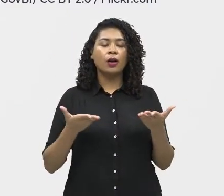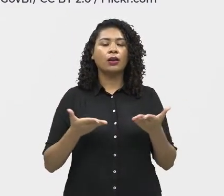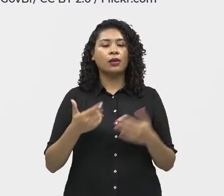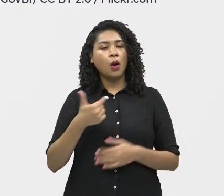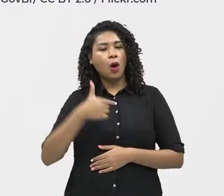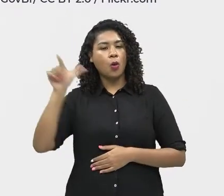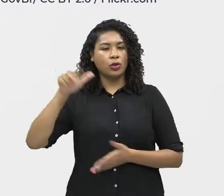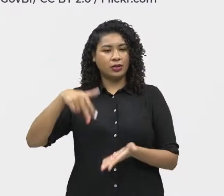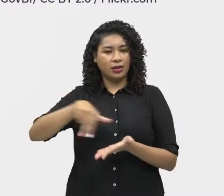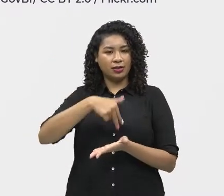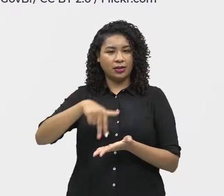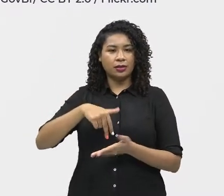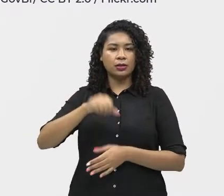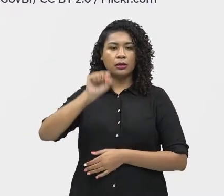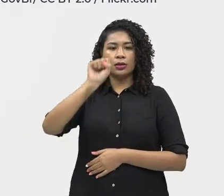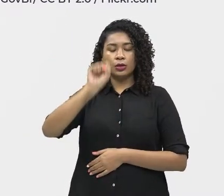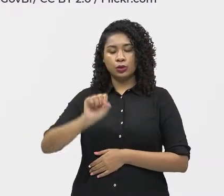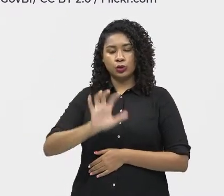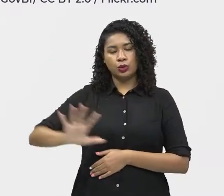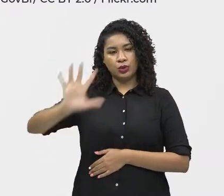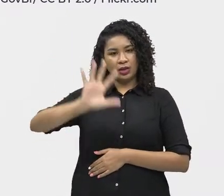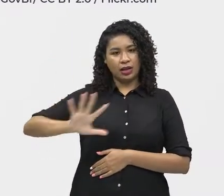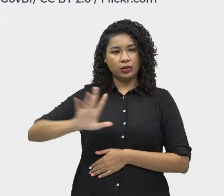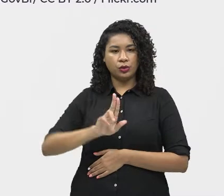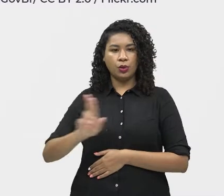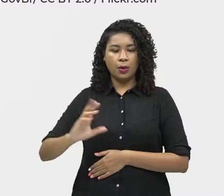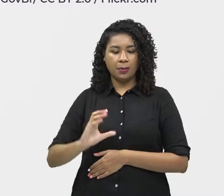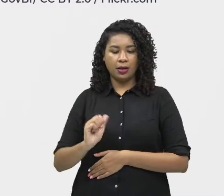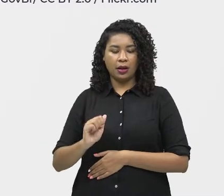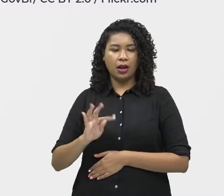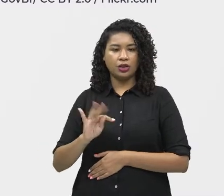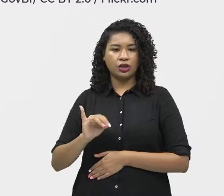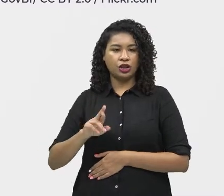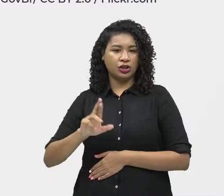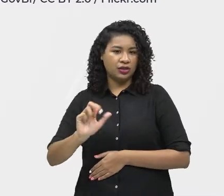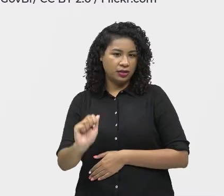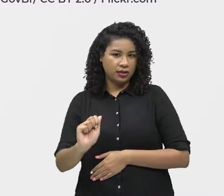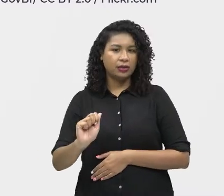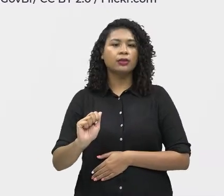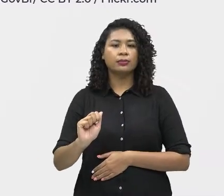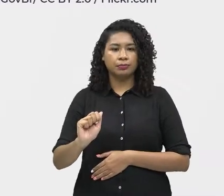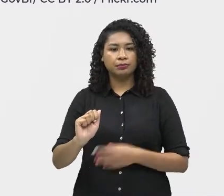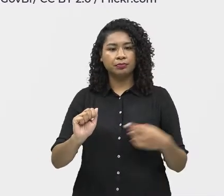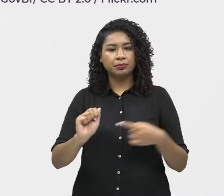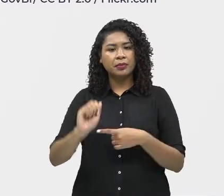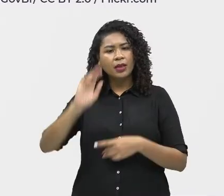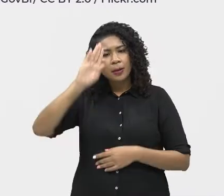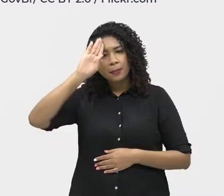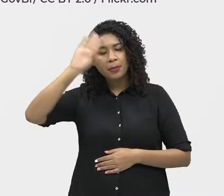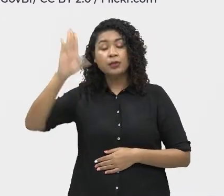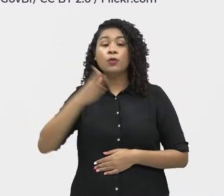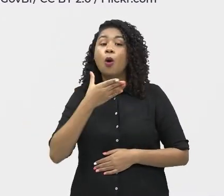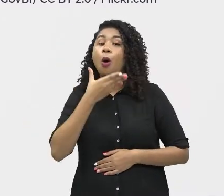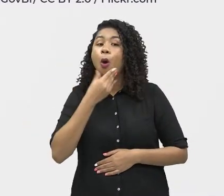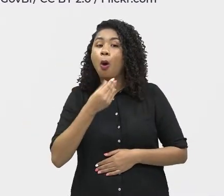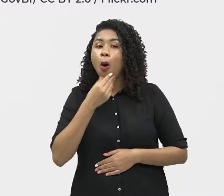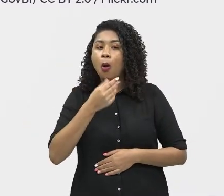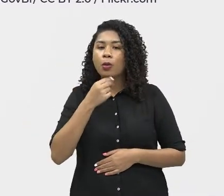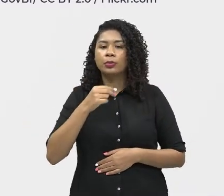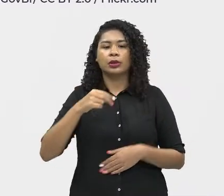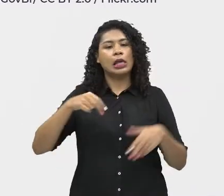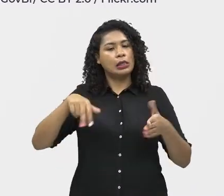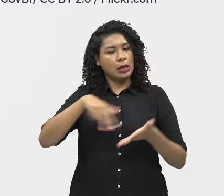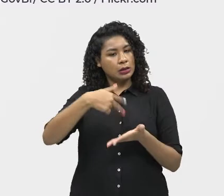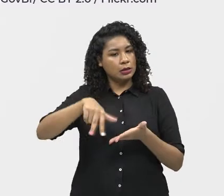que é a catira ou cateretê. Ela é executada em algumas regiões exclusivamente por homens, organizados em